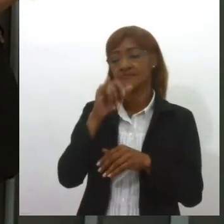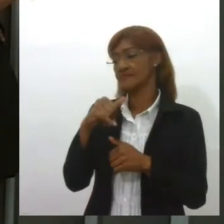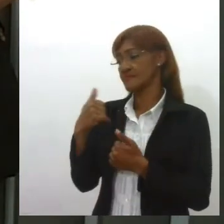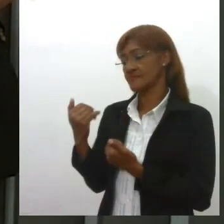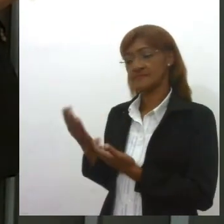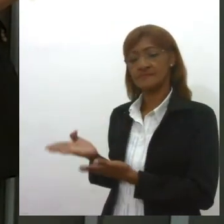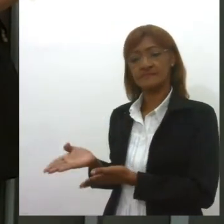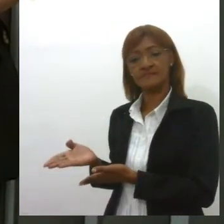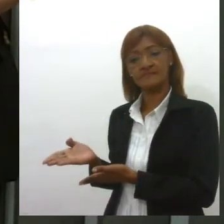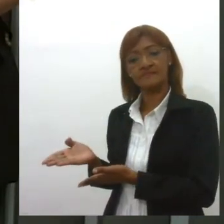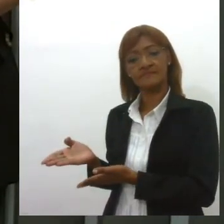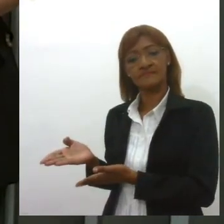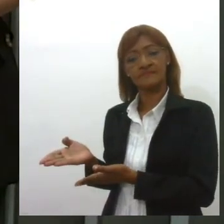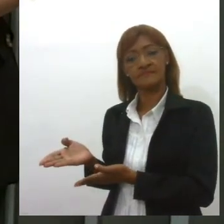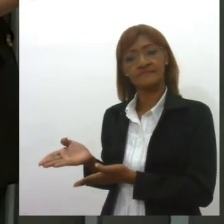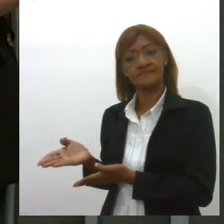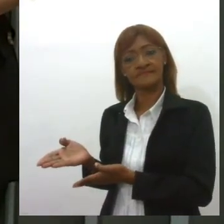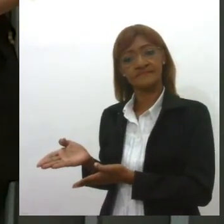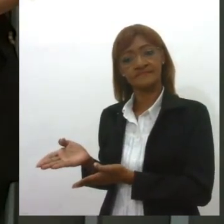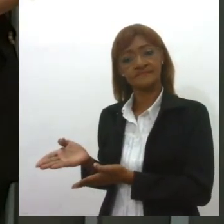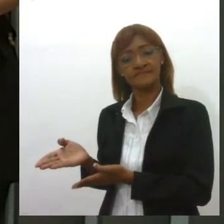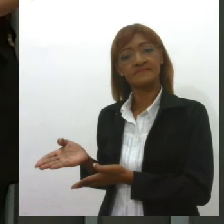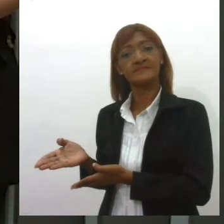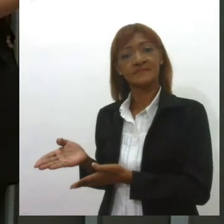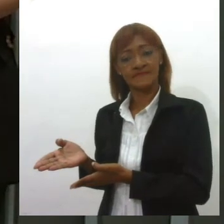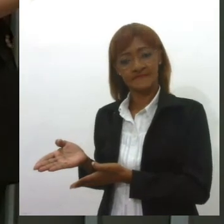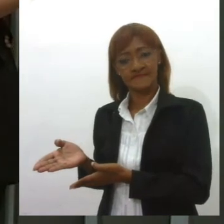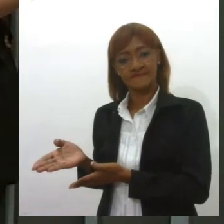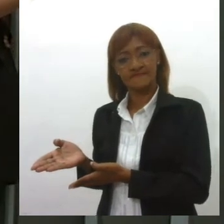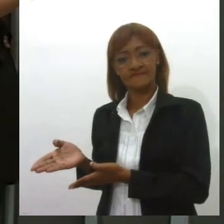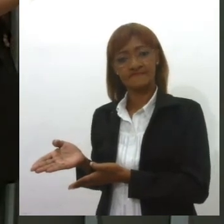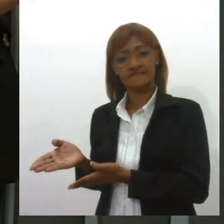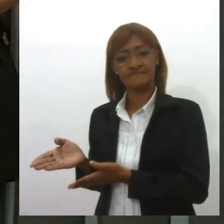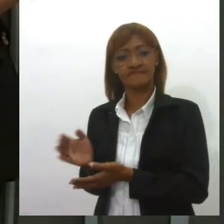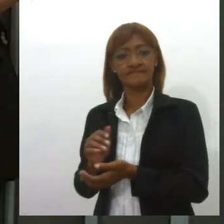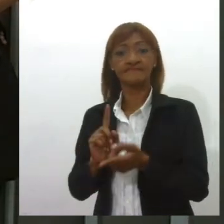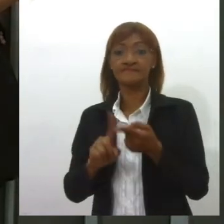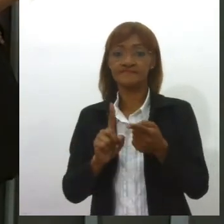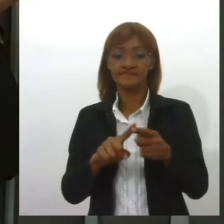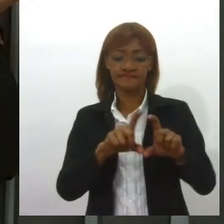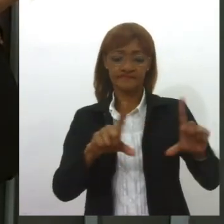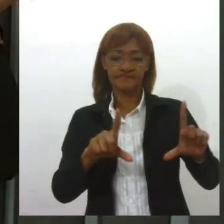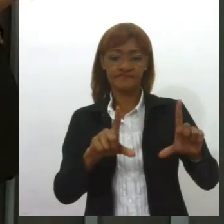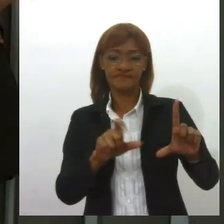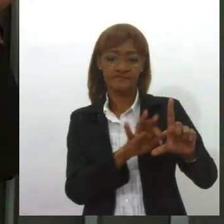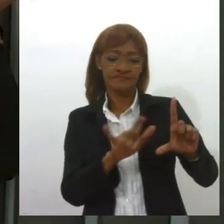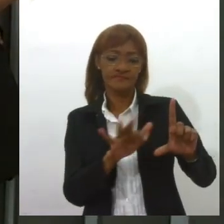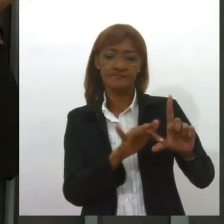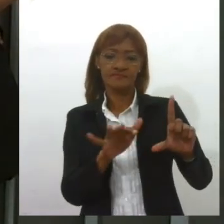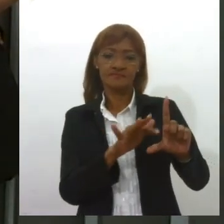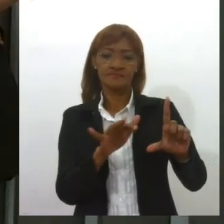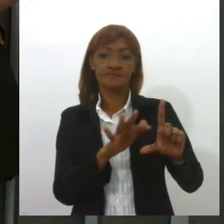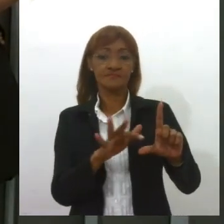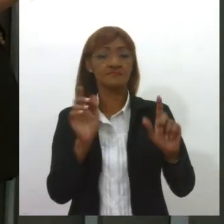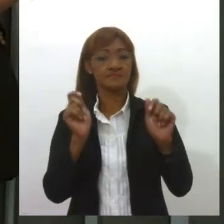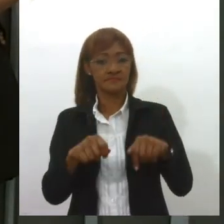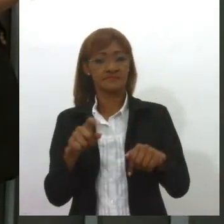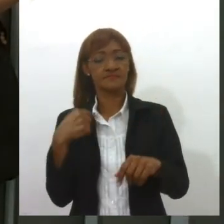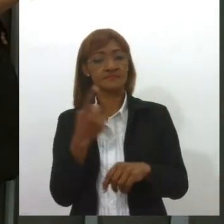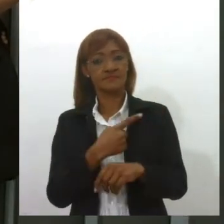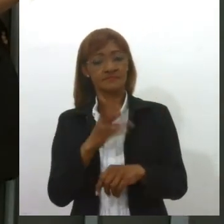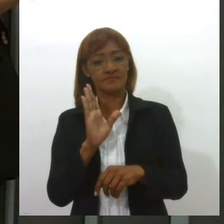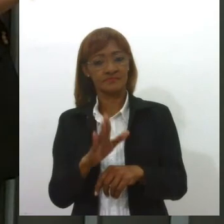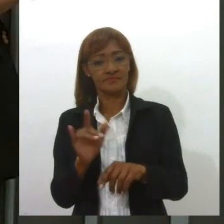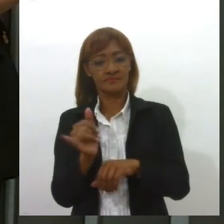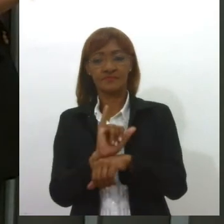do @TVAlese5.2, no Twitter, @TVAlese. E no QR Code aqui na tela, você também acessa o nosso canal no